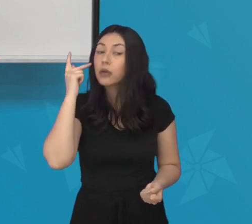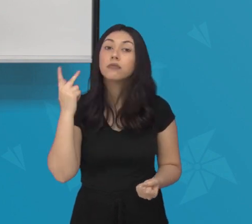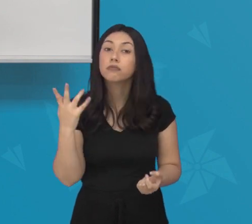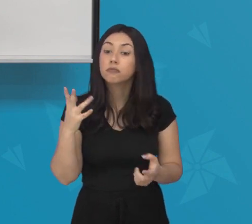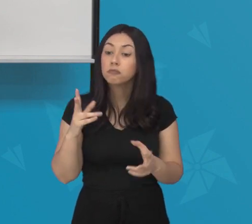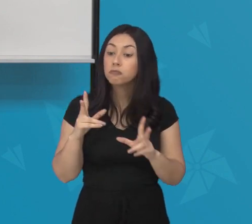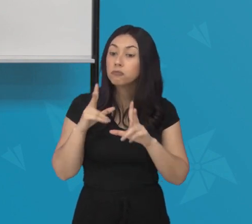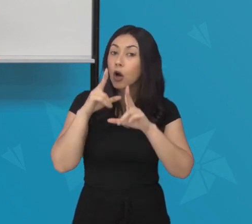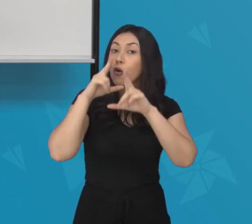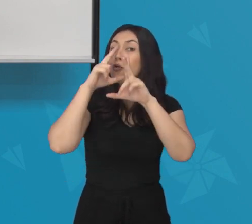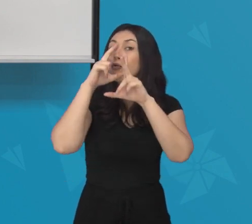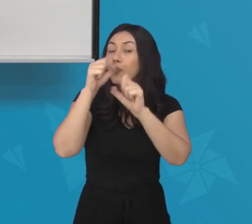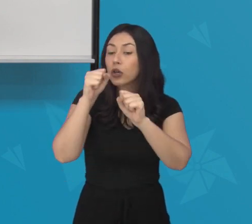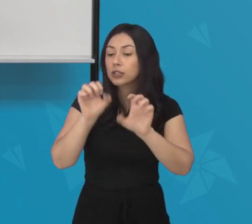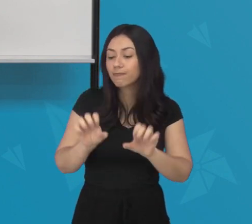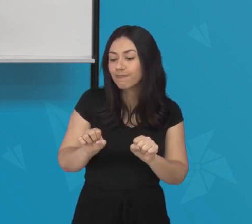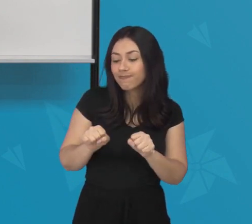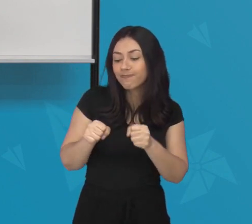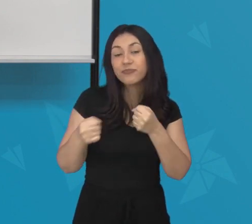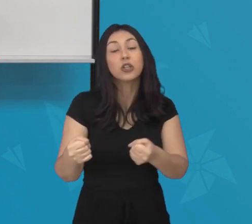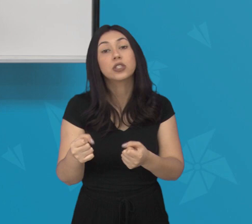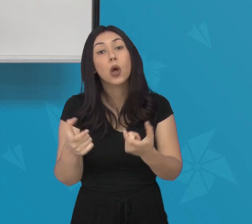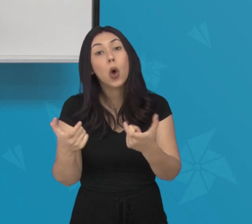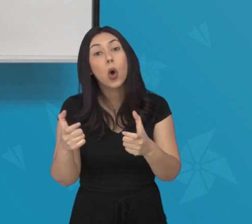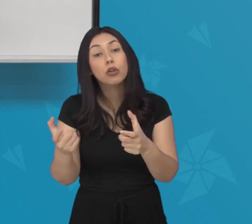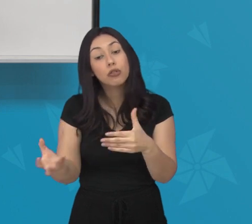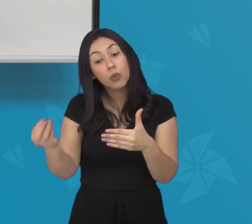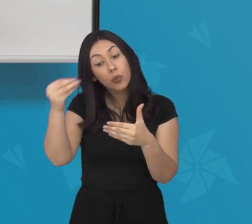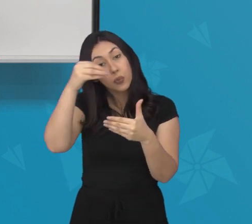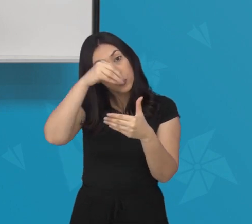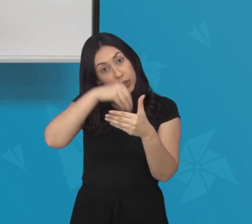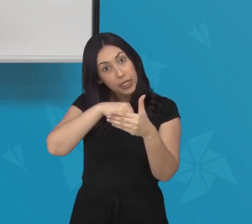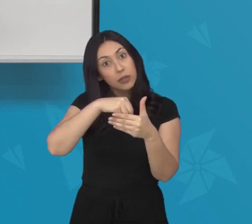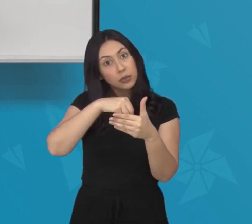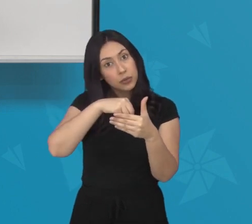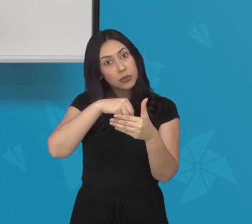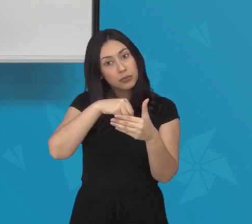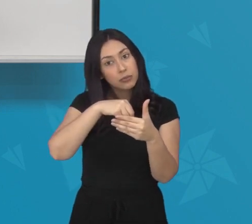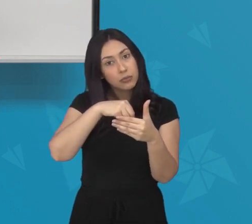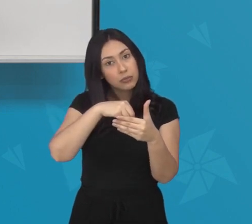aplicou sobre o carro está dentro do sistema. A gente tem uma força interna.